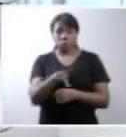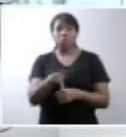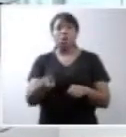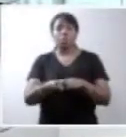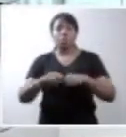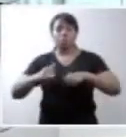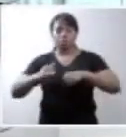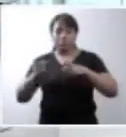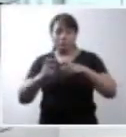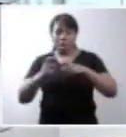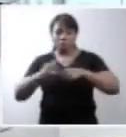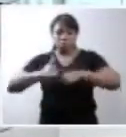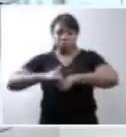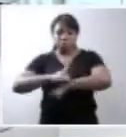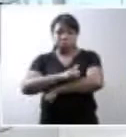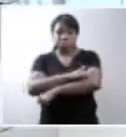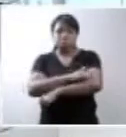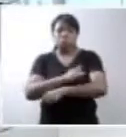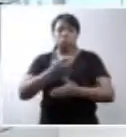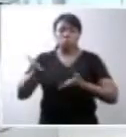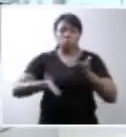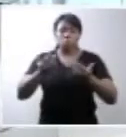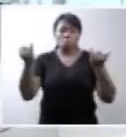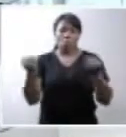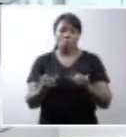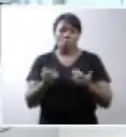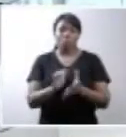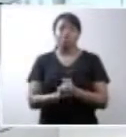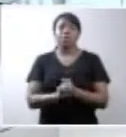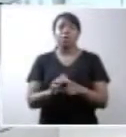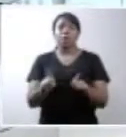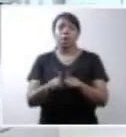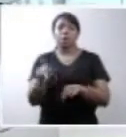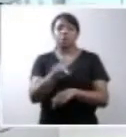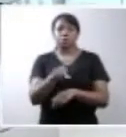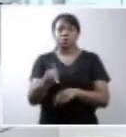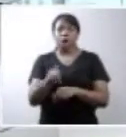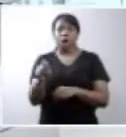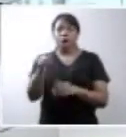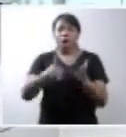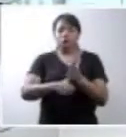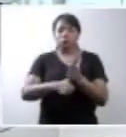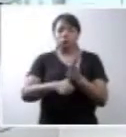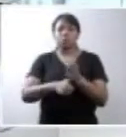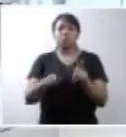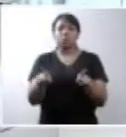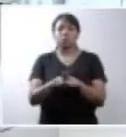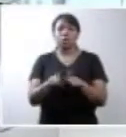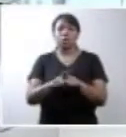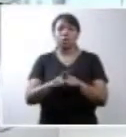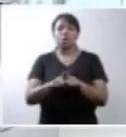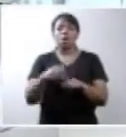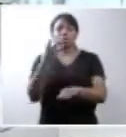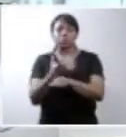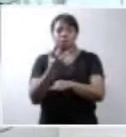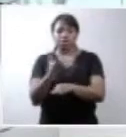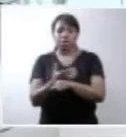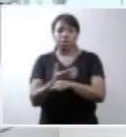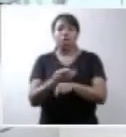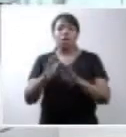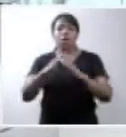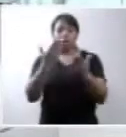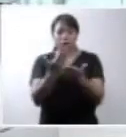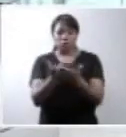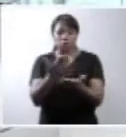meu nome é Ieda Terezinha. Sou professora adjunta, associada da disciplina de endocrinologia da